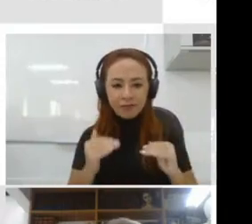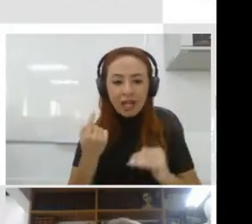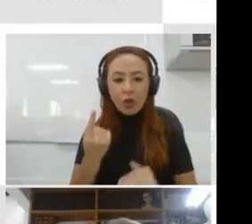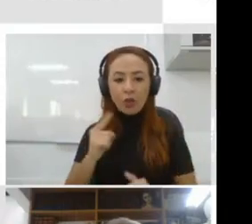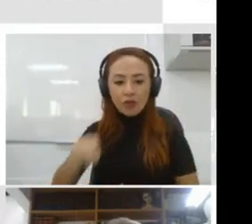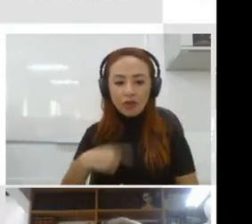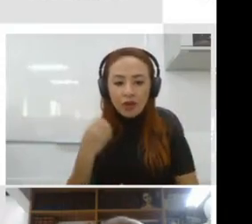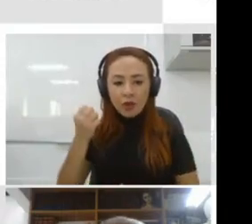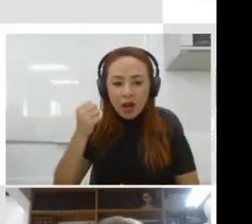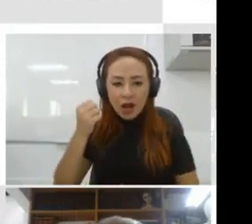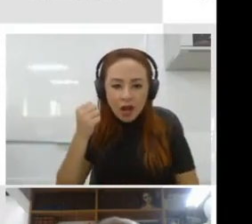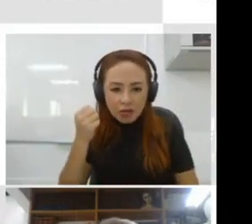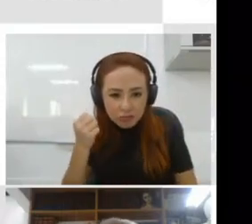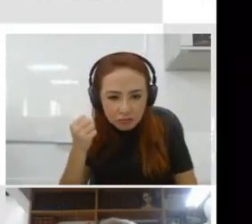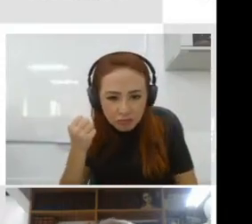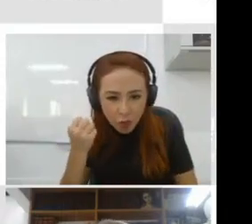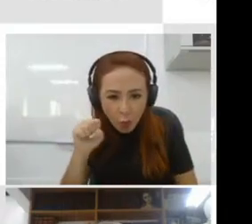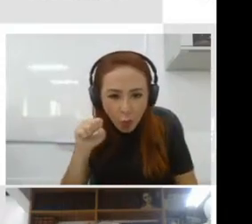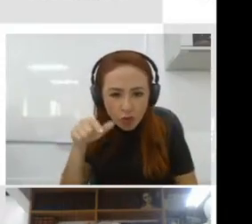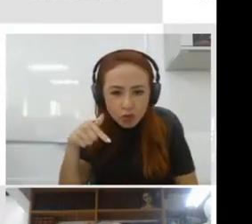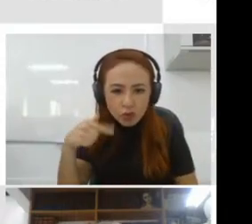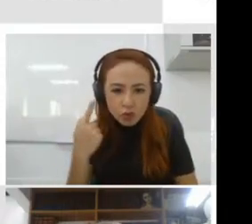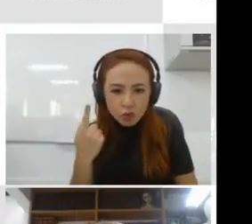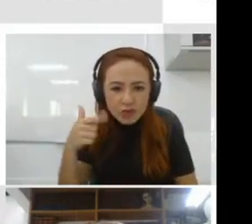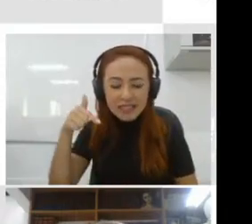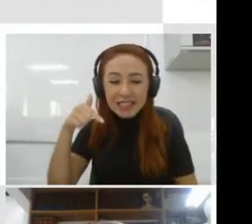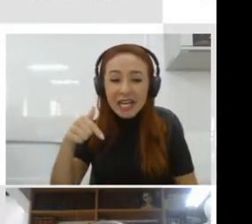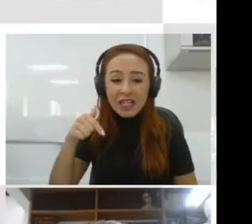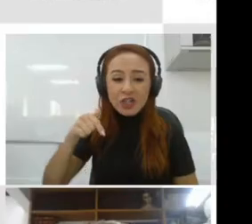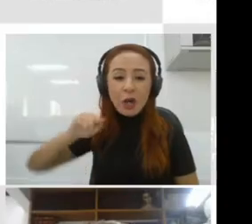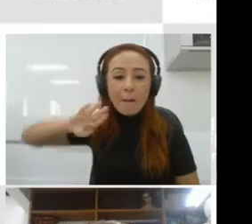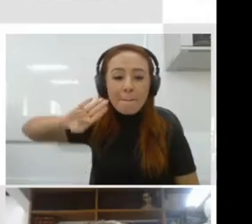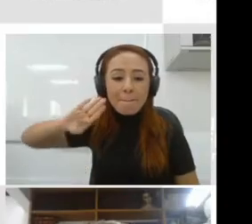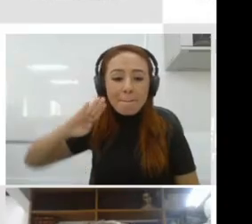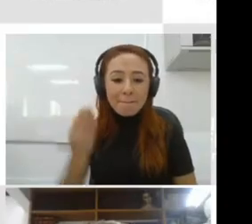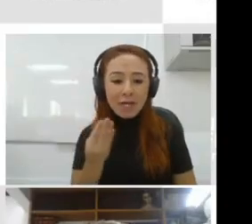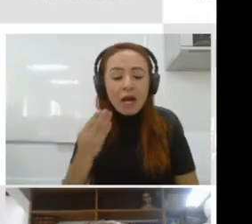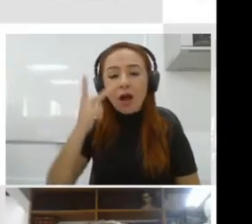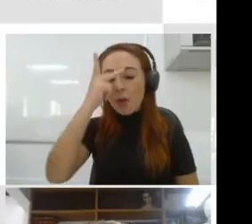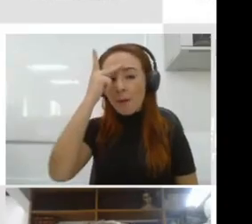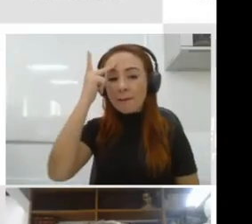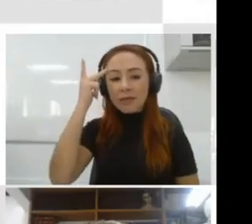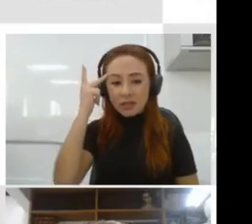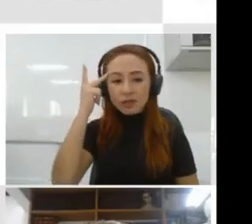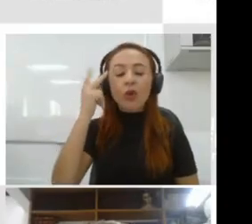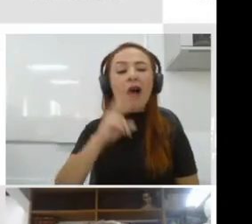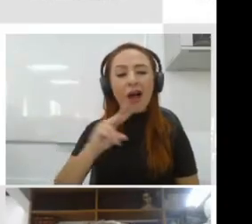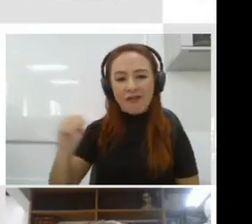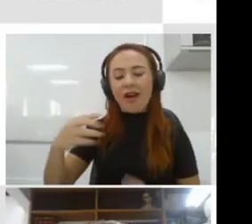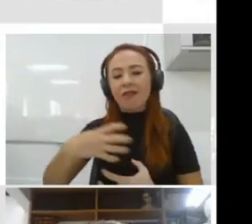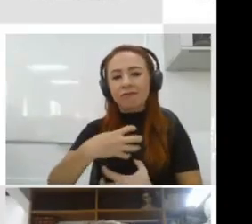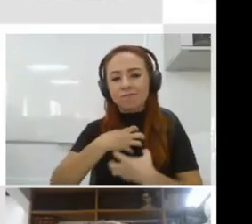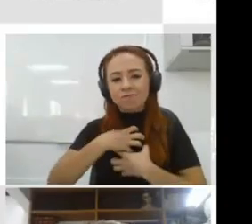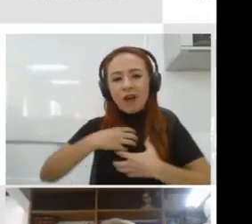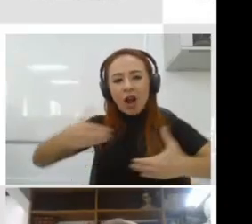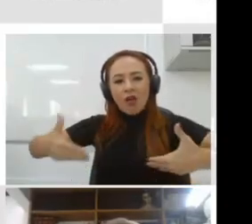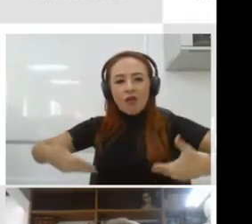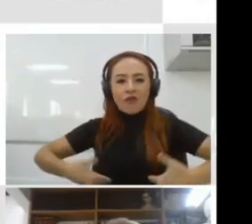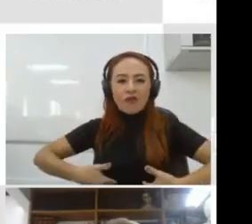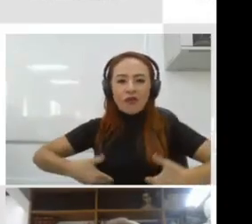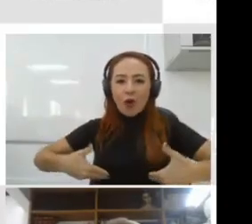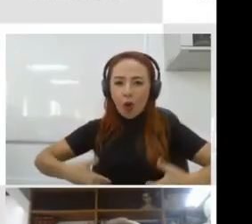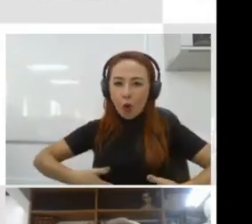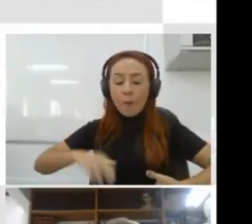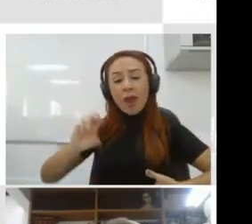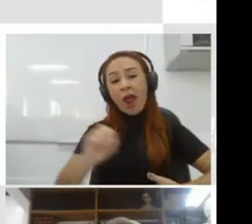estar sofrendo mudanças na produtividade agrícola, portanto, claramente, aumento da fome no mundo, aumento da insegurança alimentar no